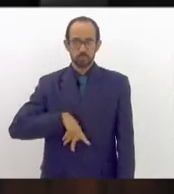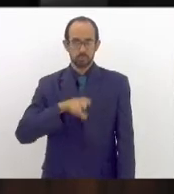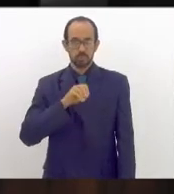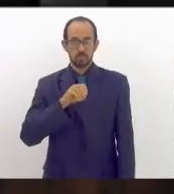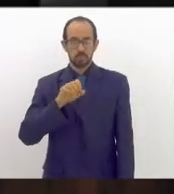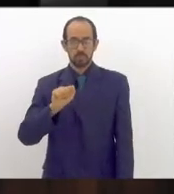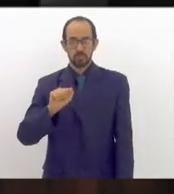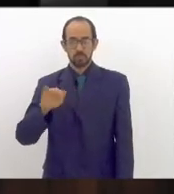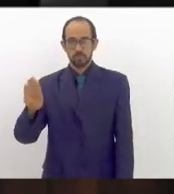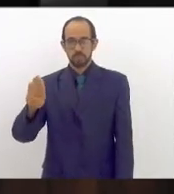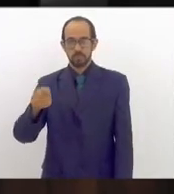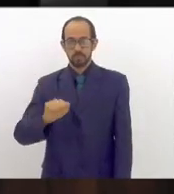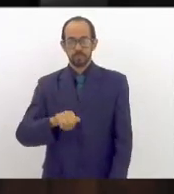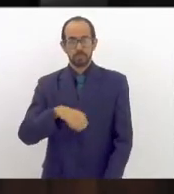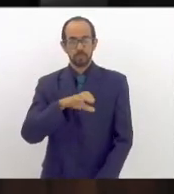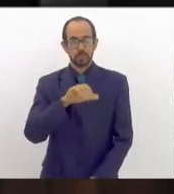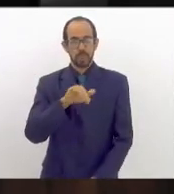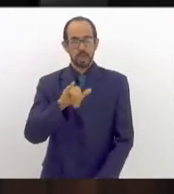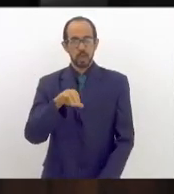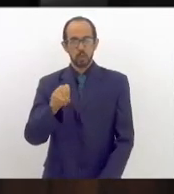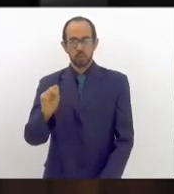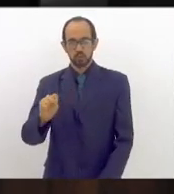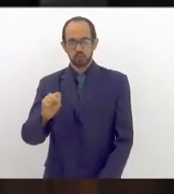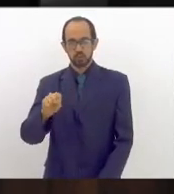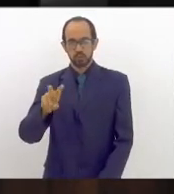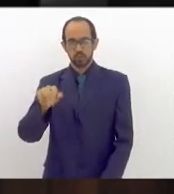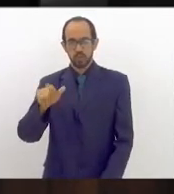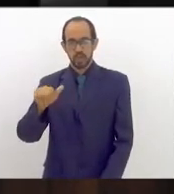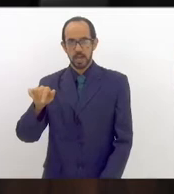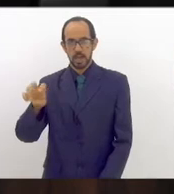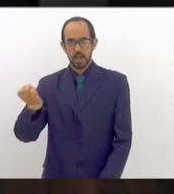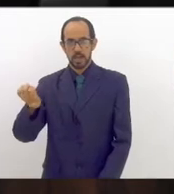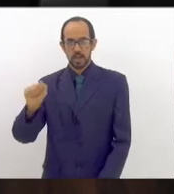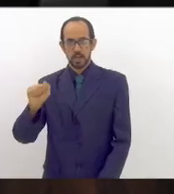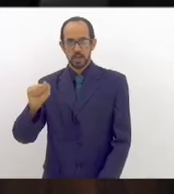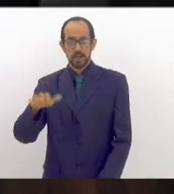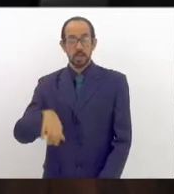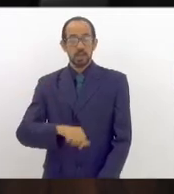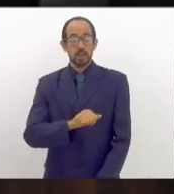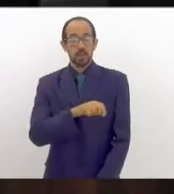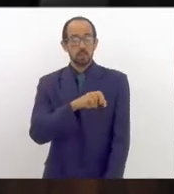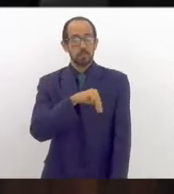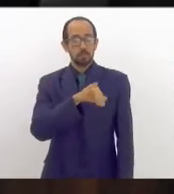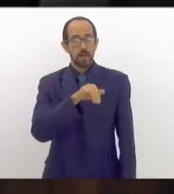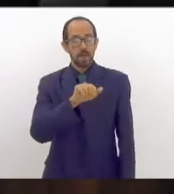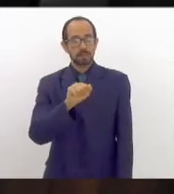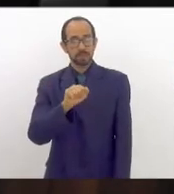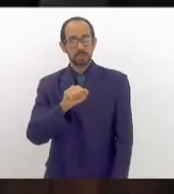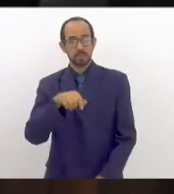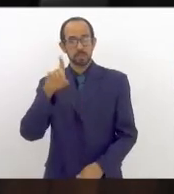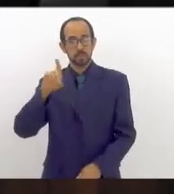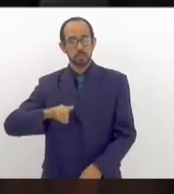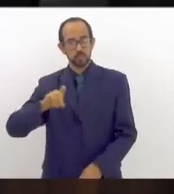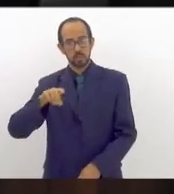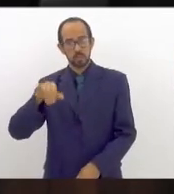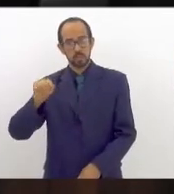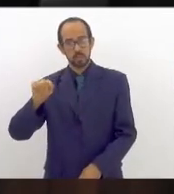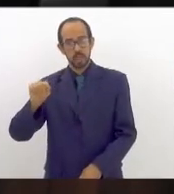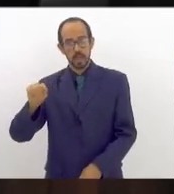Carlos Vilela advogado massa Diniz diretora do iab